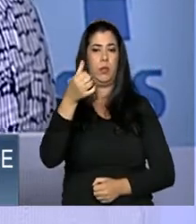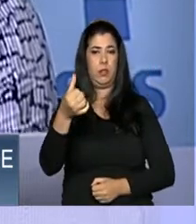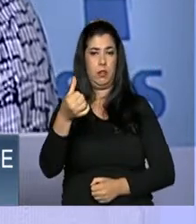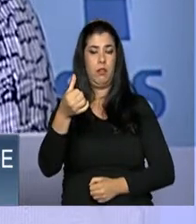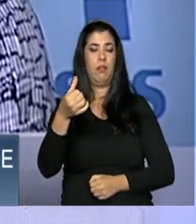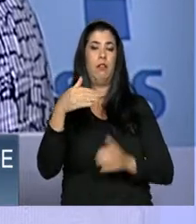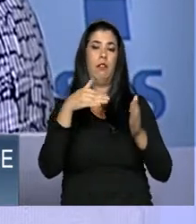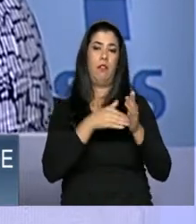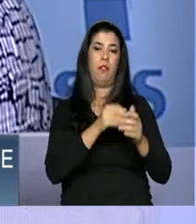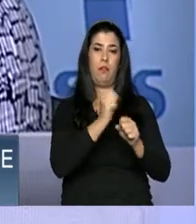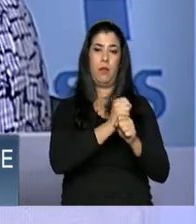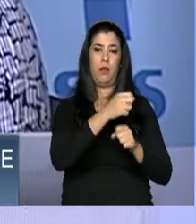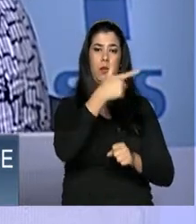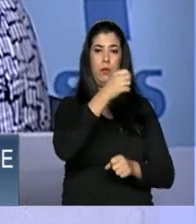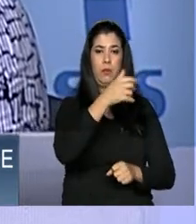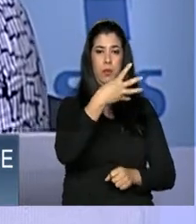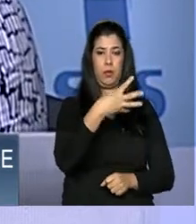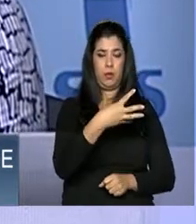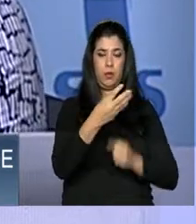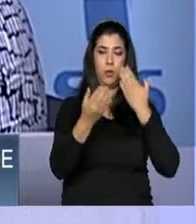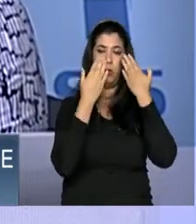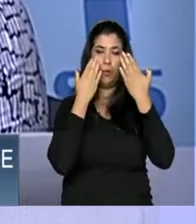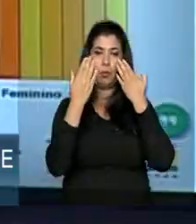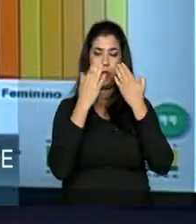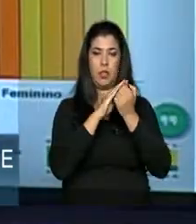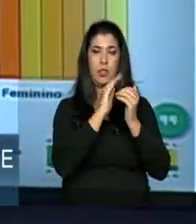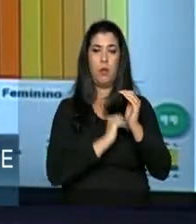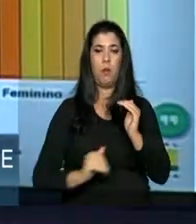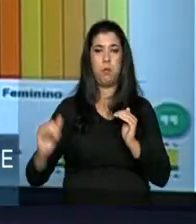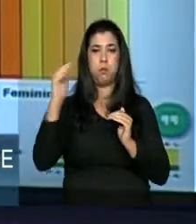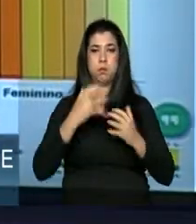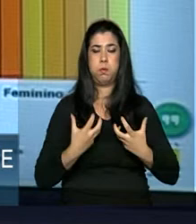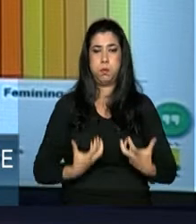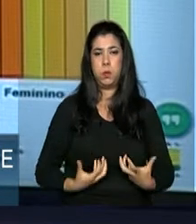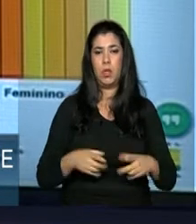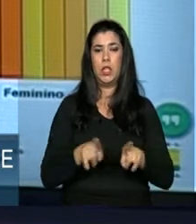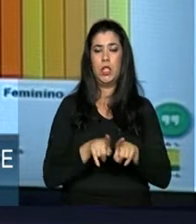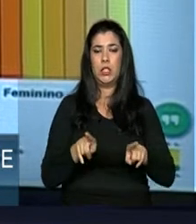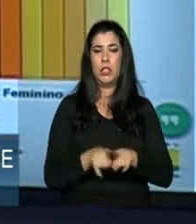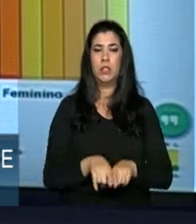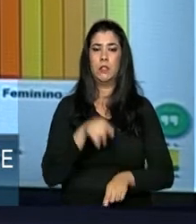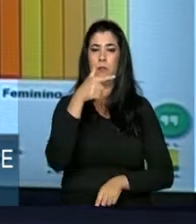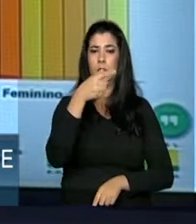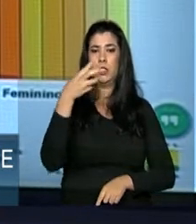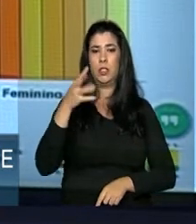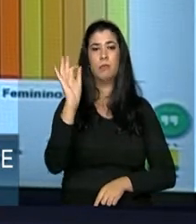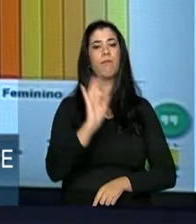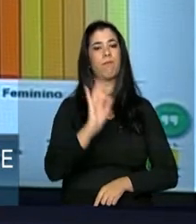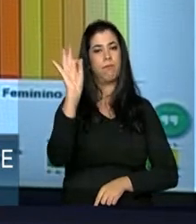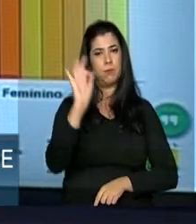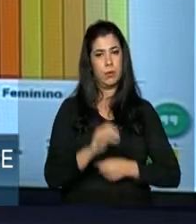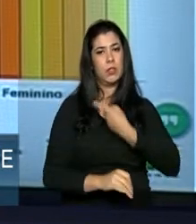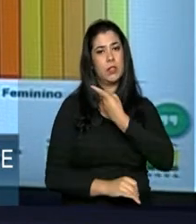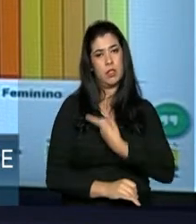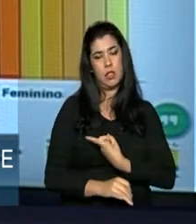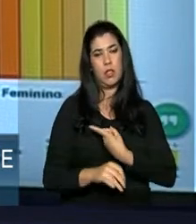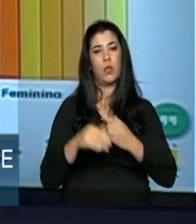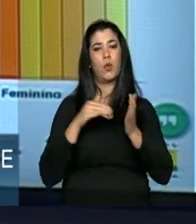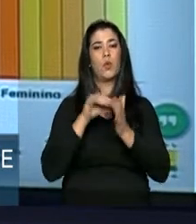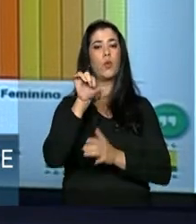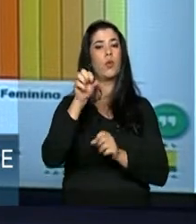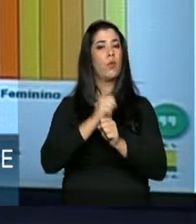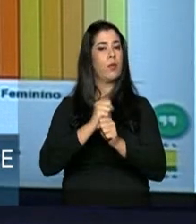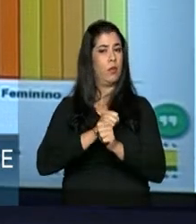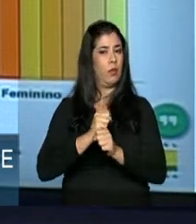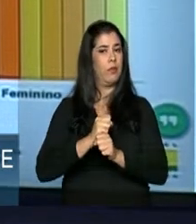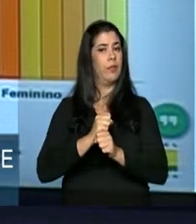o tamanho, né, do avanço do excesso de peso no país, 23% de aumento nesses 9 anos,